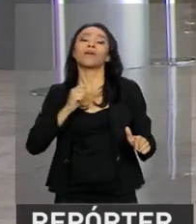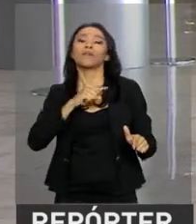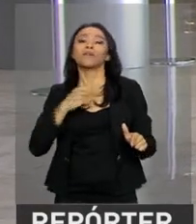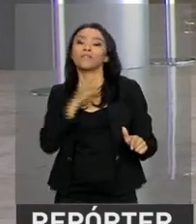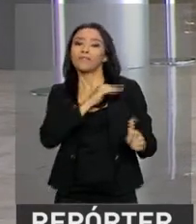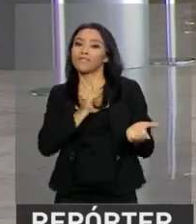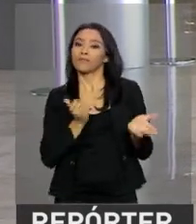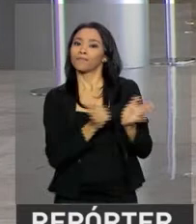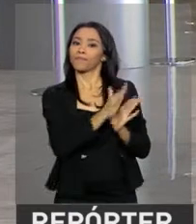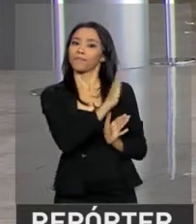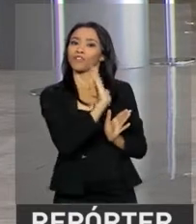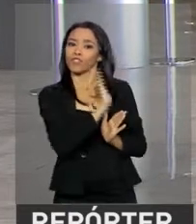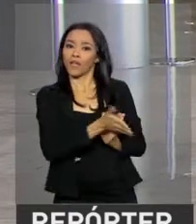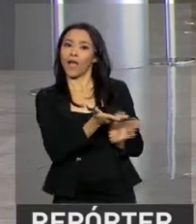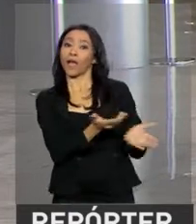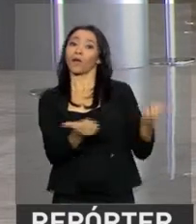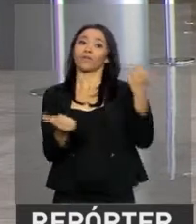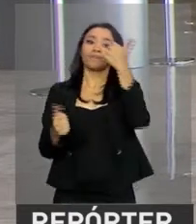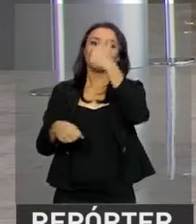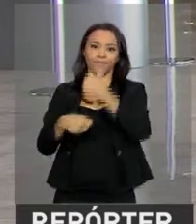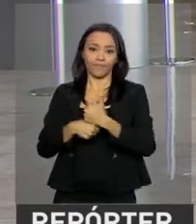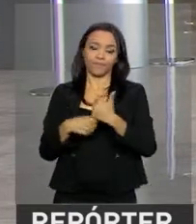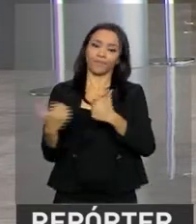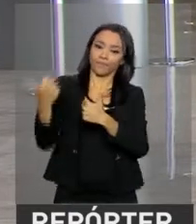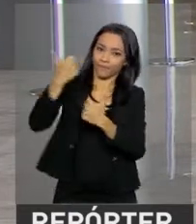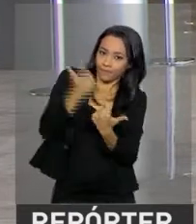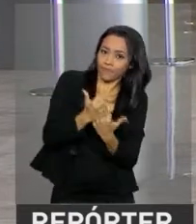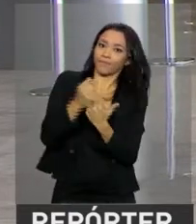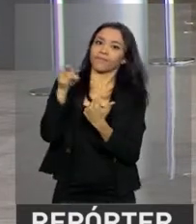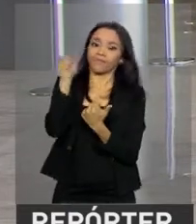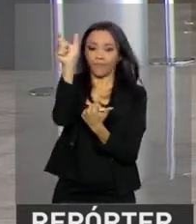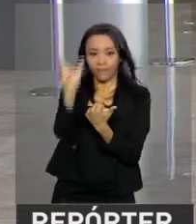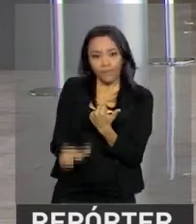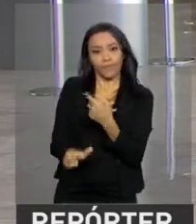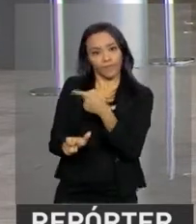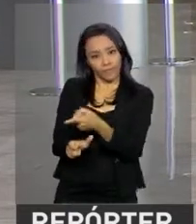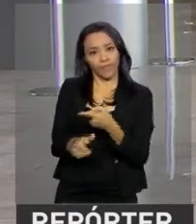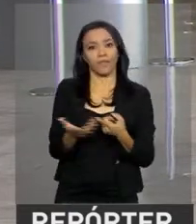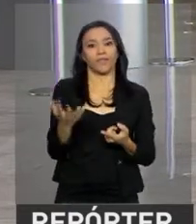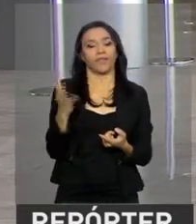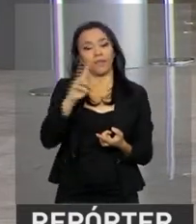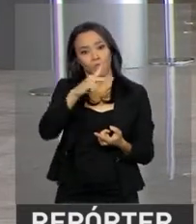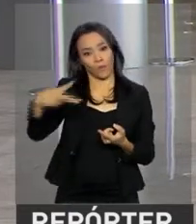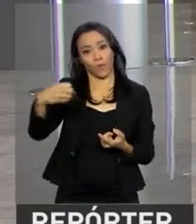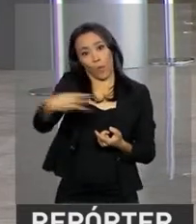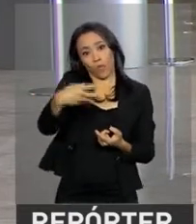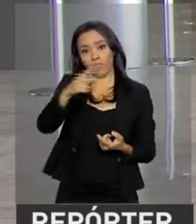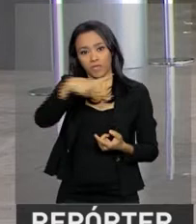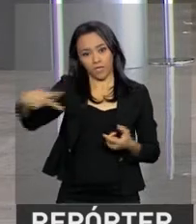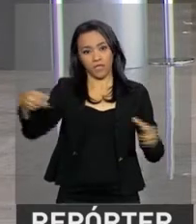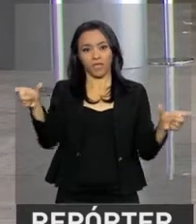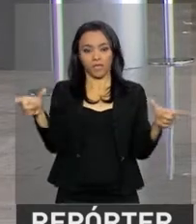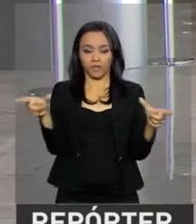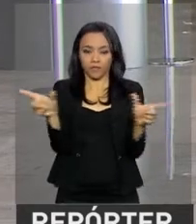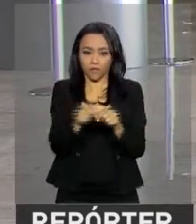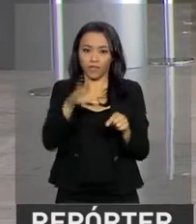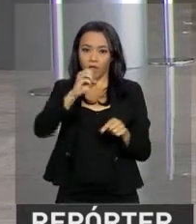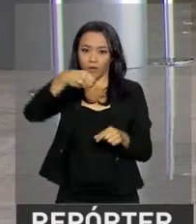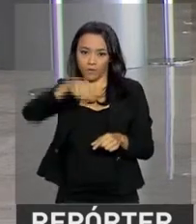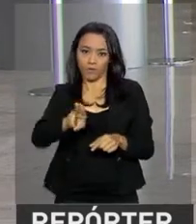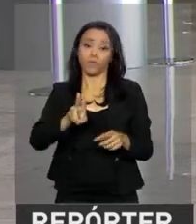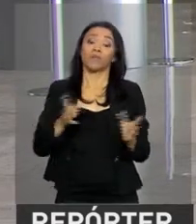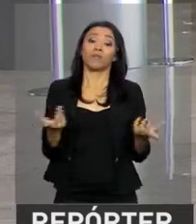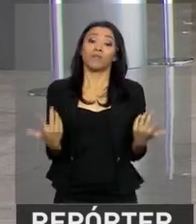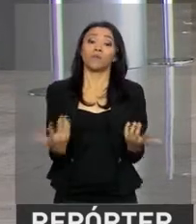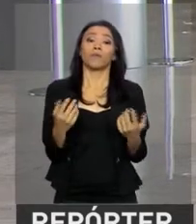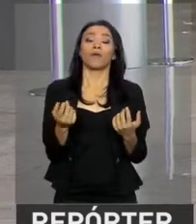de 2017. Esse compromisso está previsto então para as 10h30 da manhã, portanto daqui a pouco ele já vai acontecer. A gente lembra